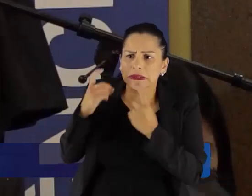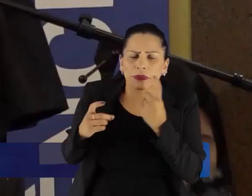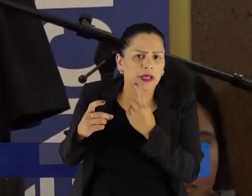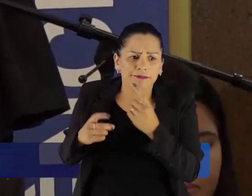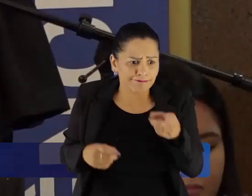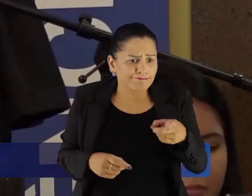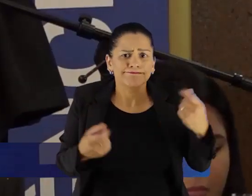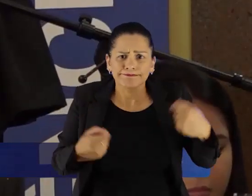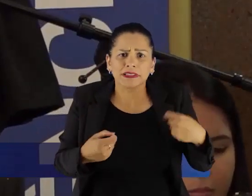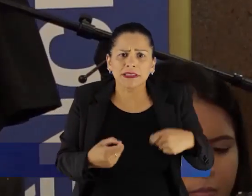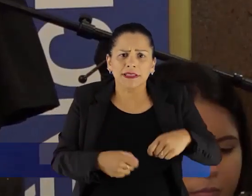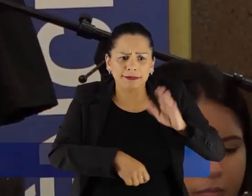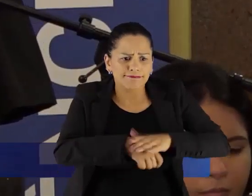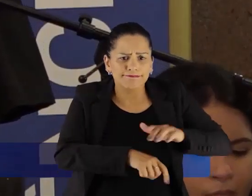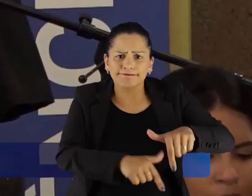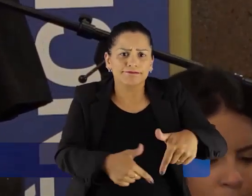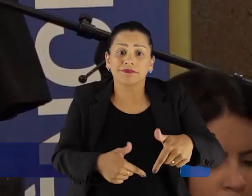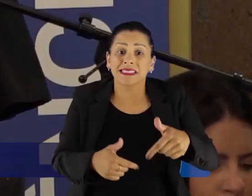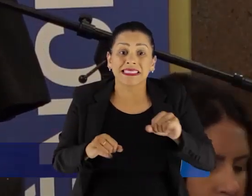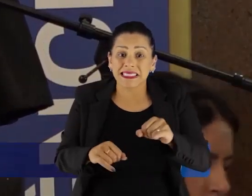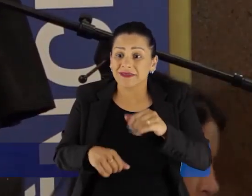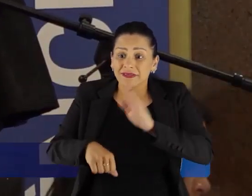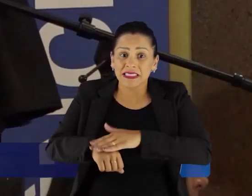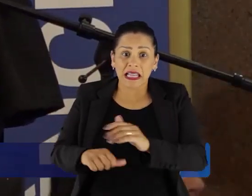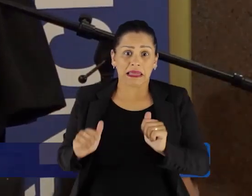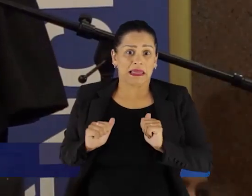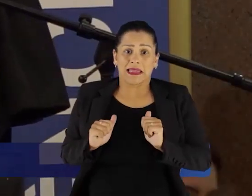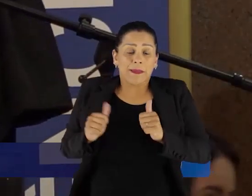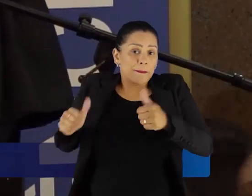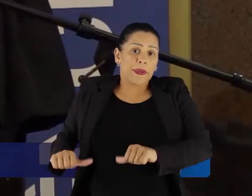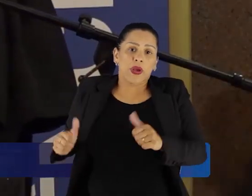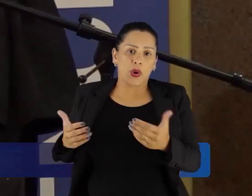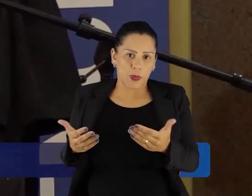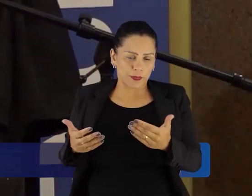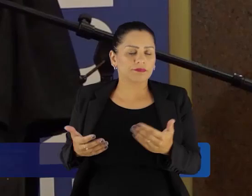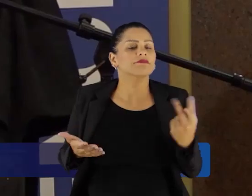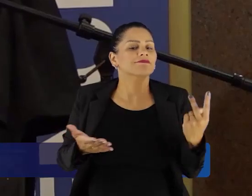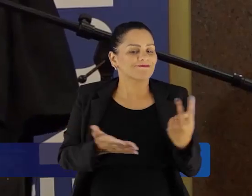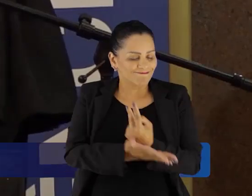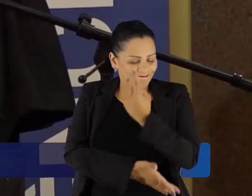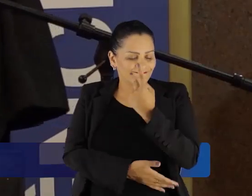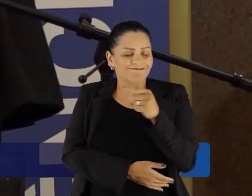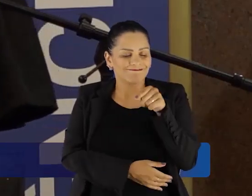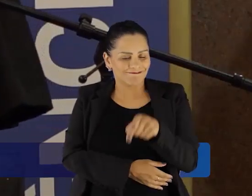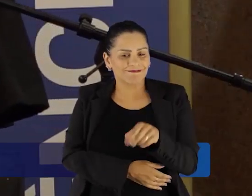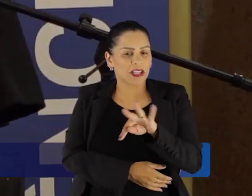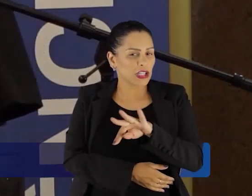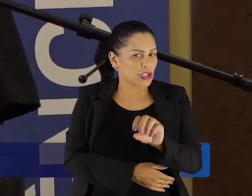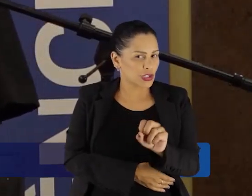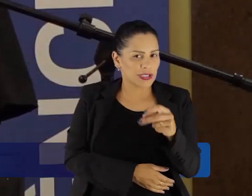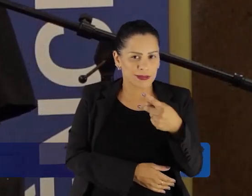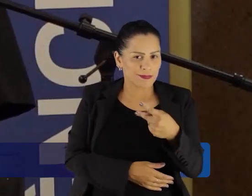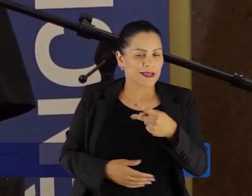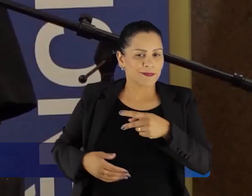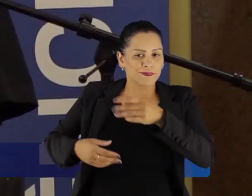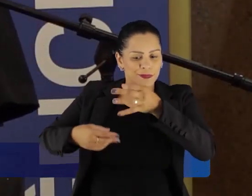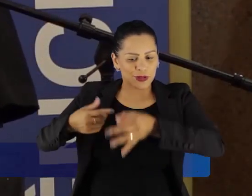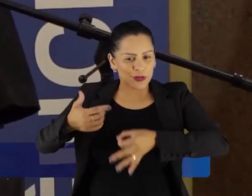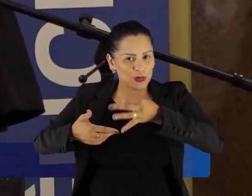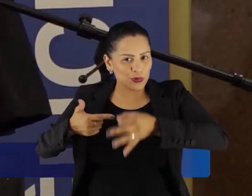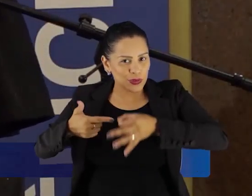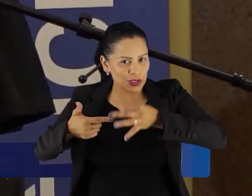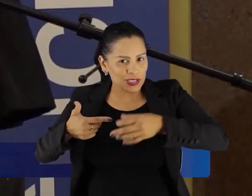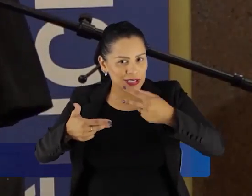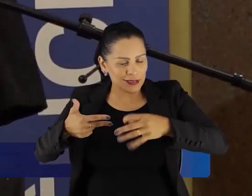de nada fazer são piores E foi exatamente assim que ocorreu com o poder judiciário Paulista mesmo